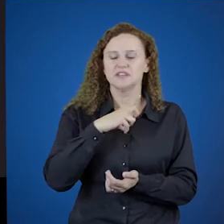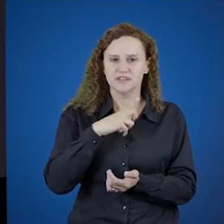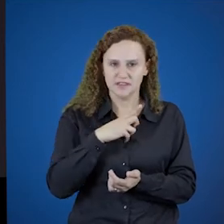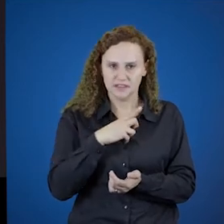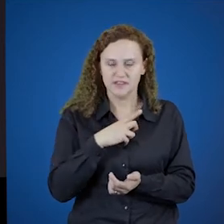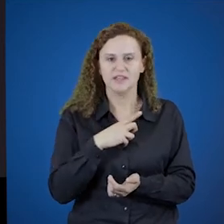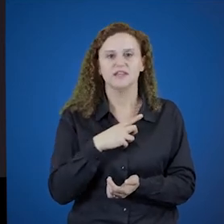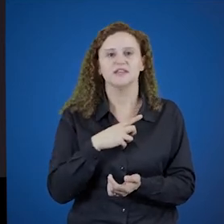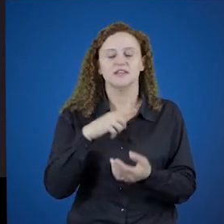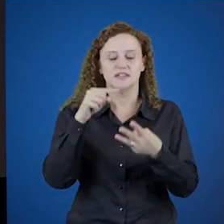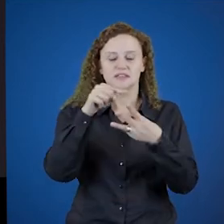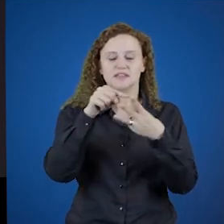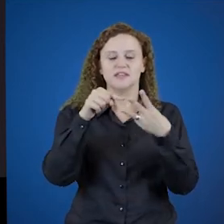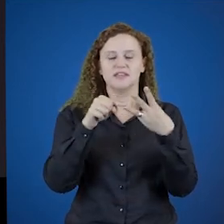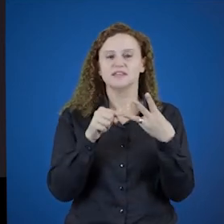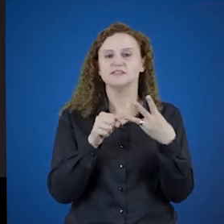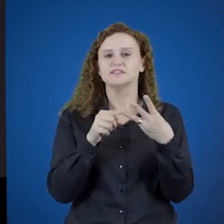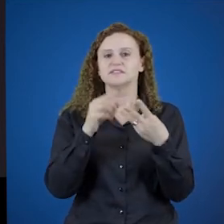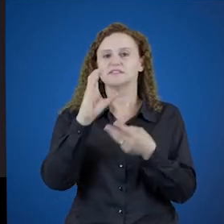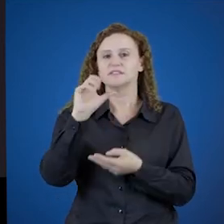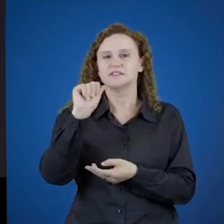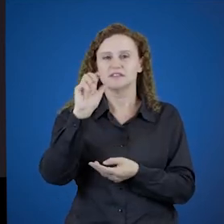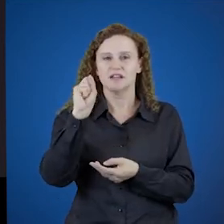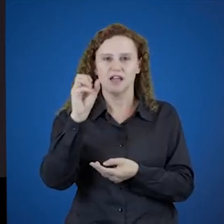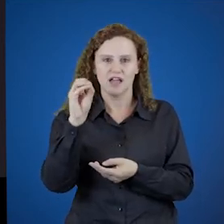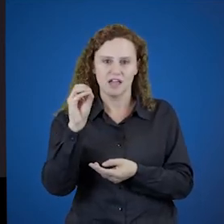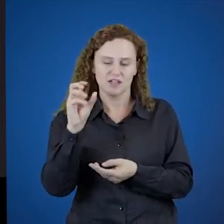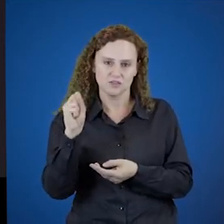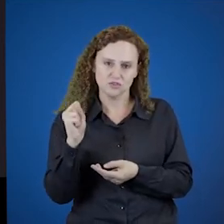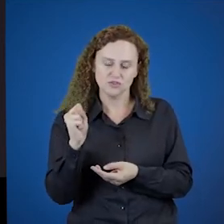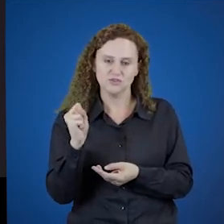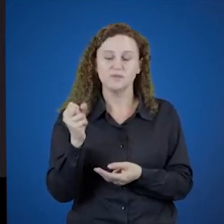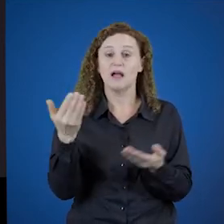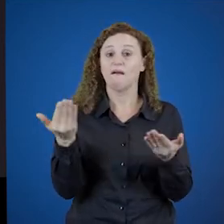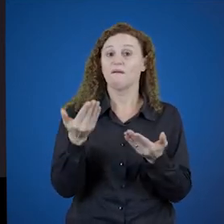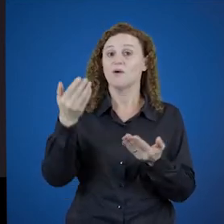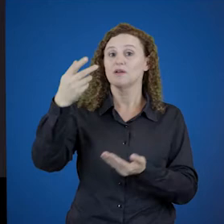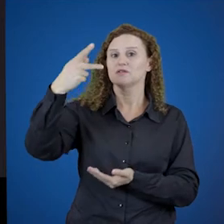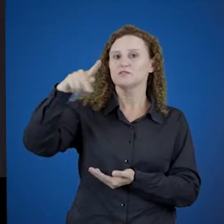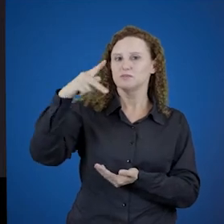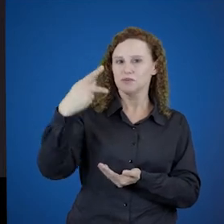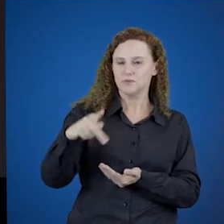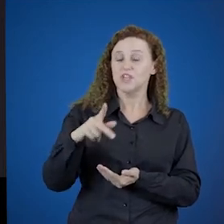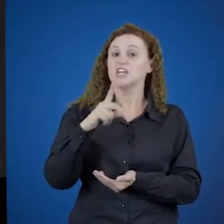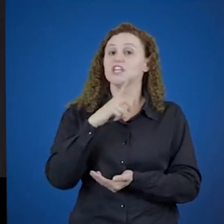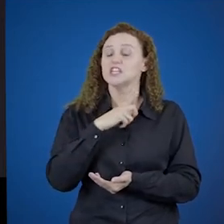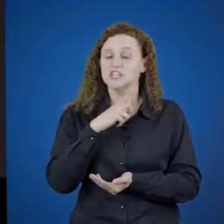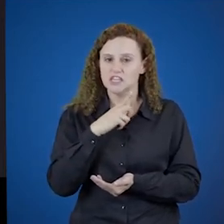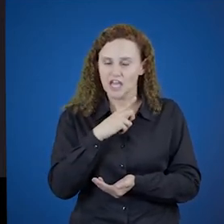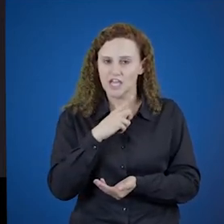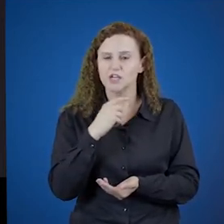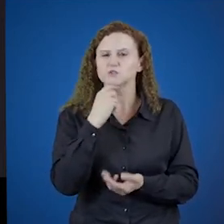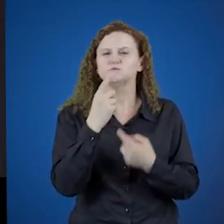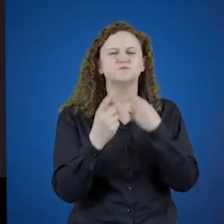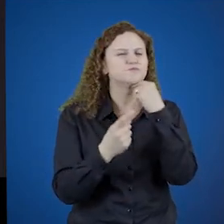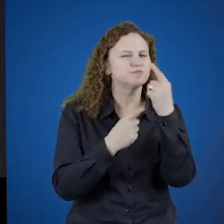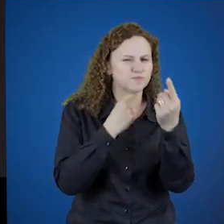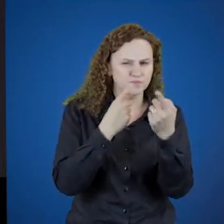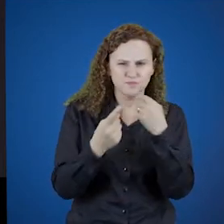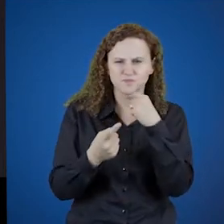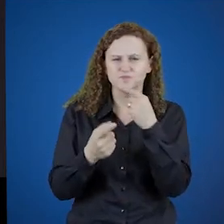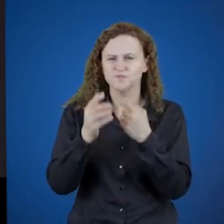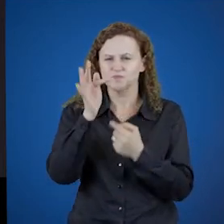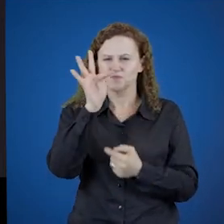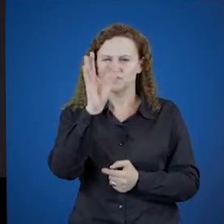iguais o singular e três casos iguais no plural Podemos ver isso melhor também no fórum tira